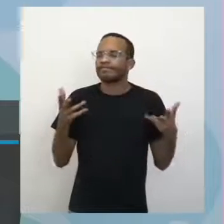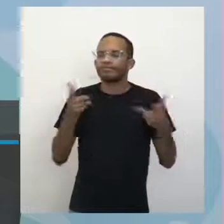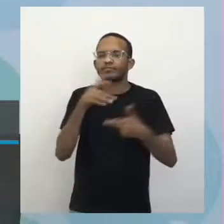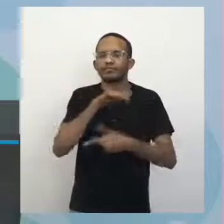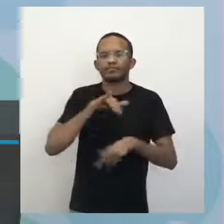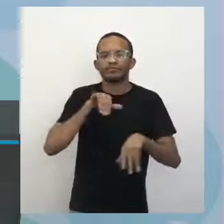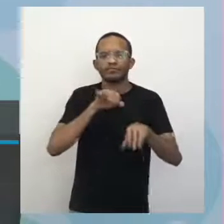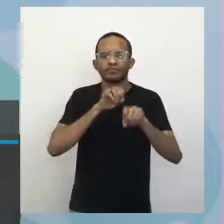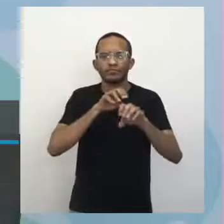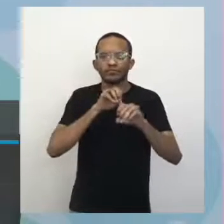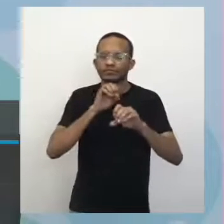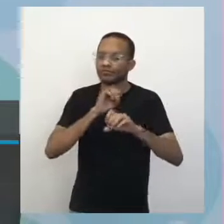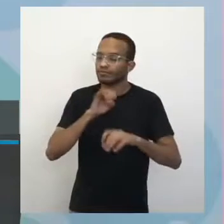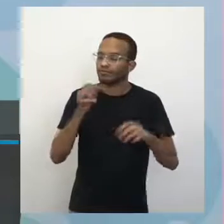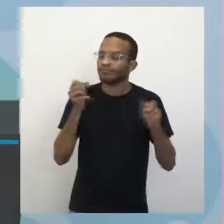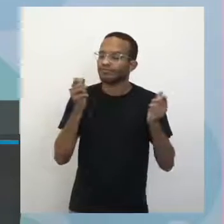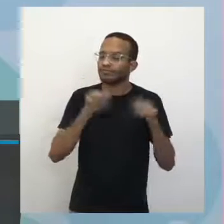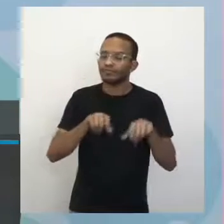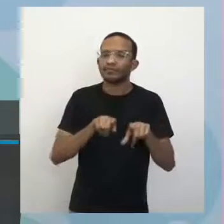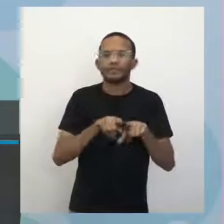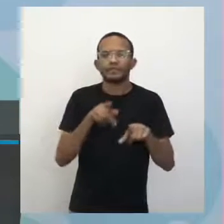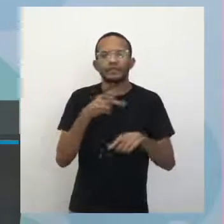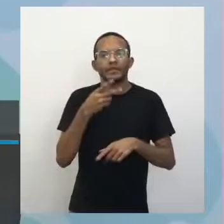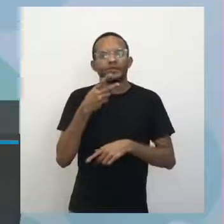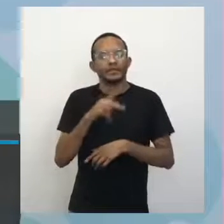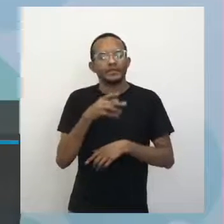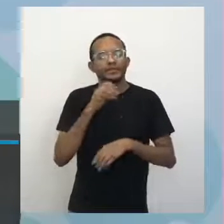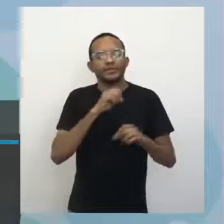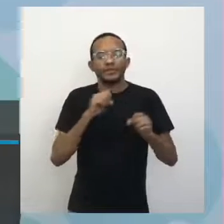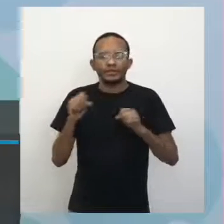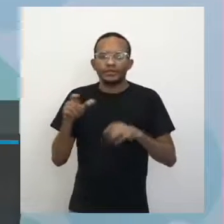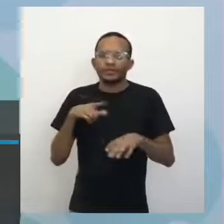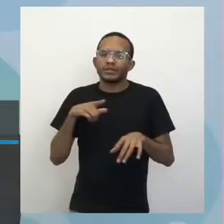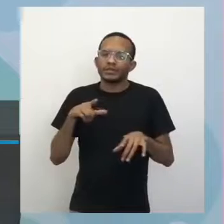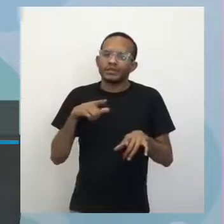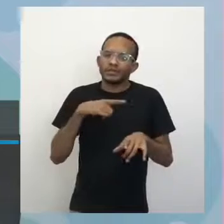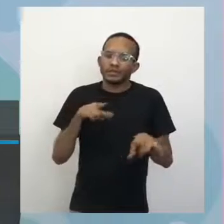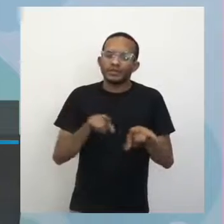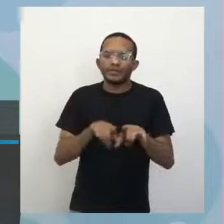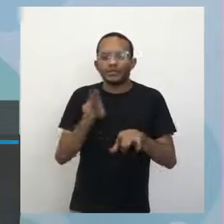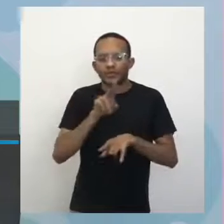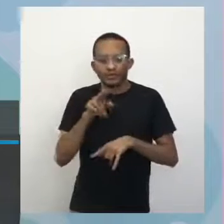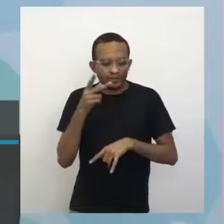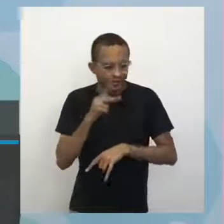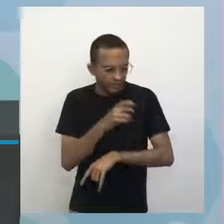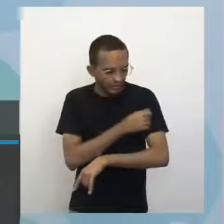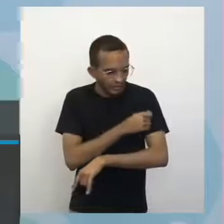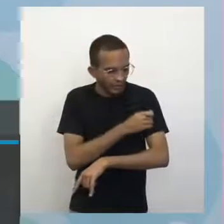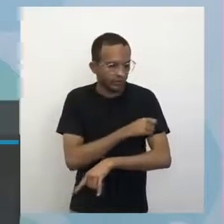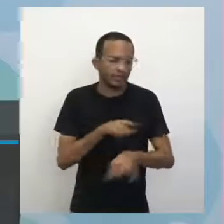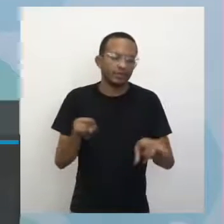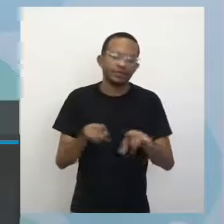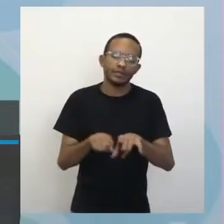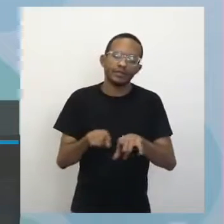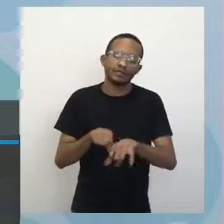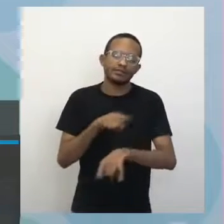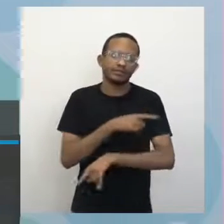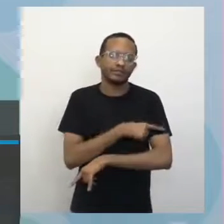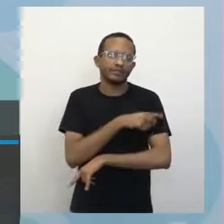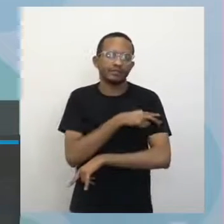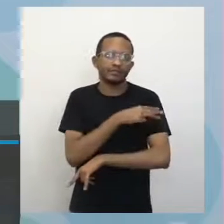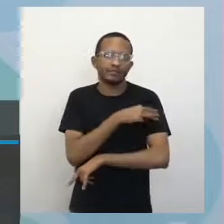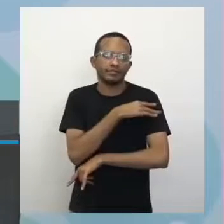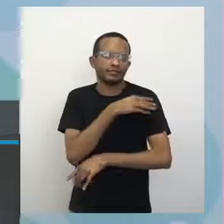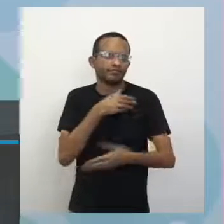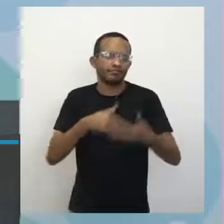se for possível, se estiver dentro das suas possibilidades, colocar aí o nome do seu aluno, qual é a série que ele